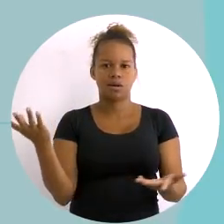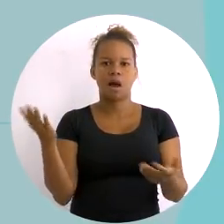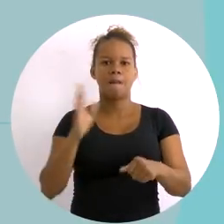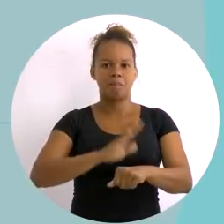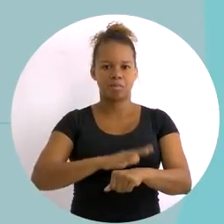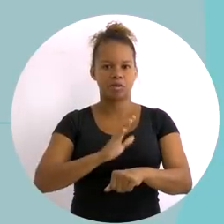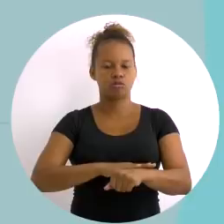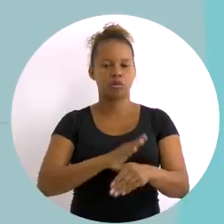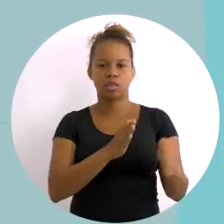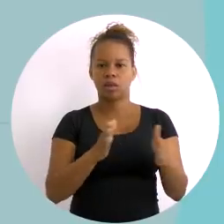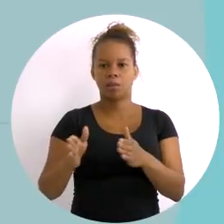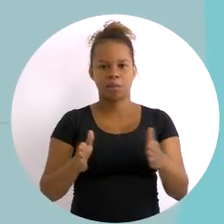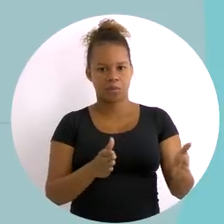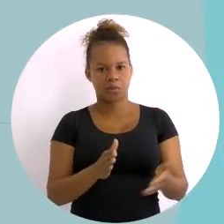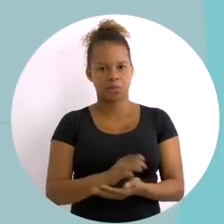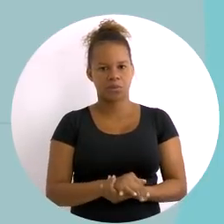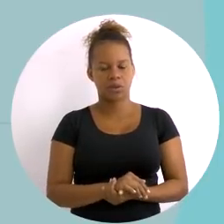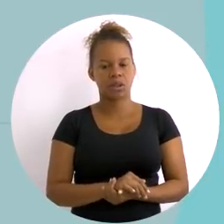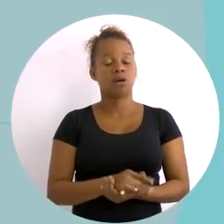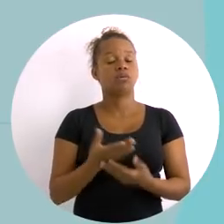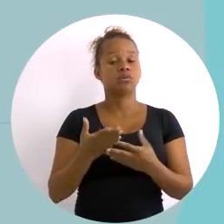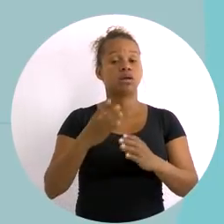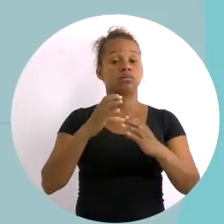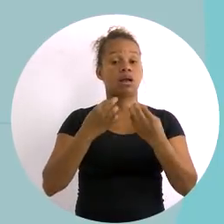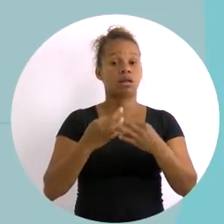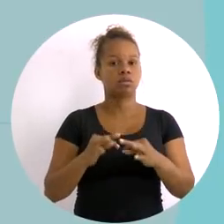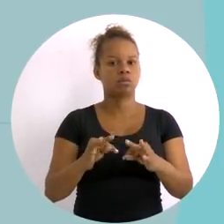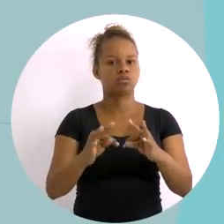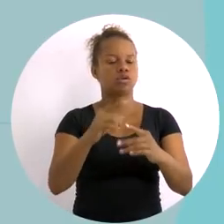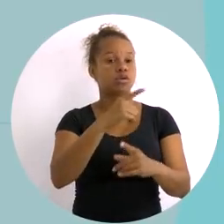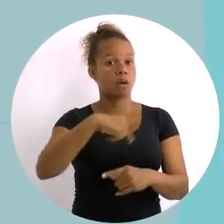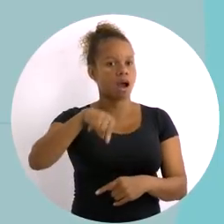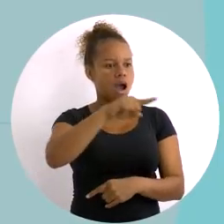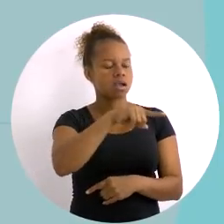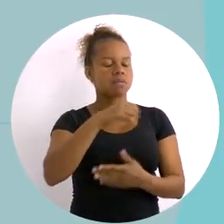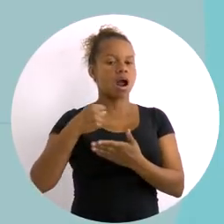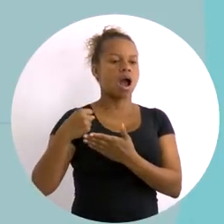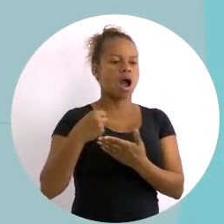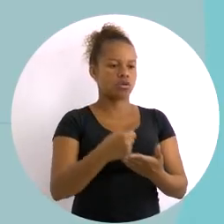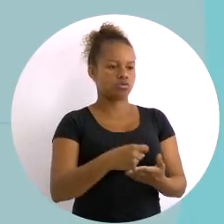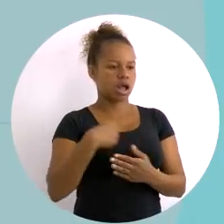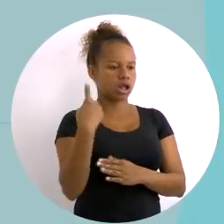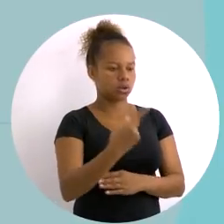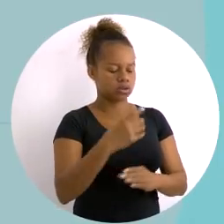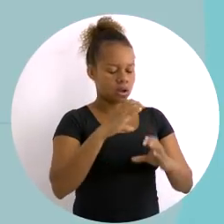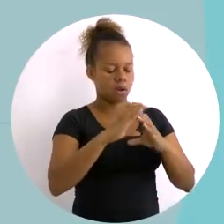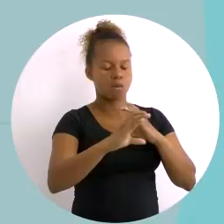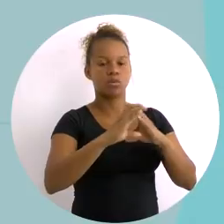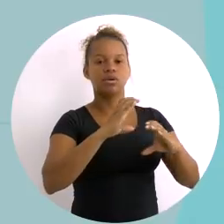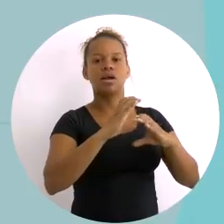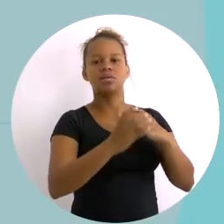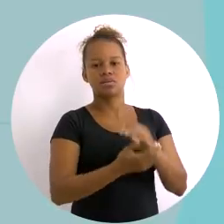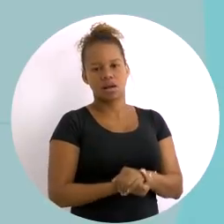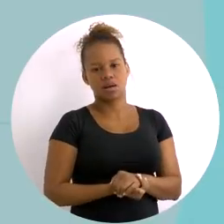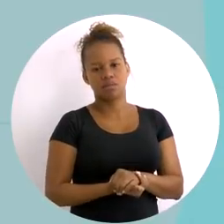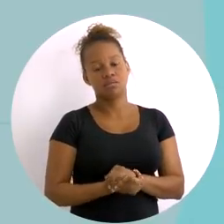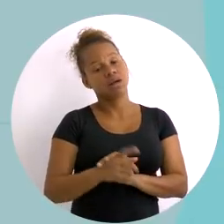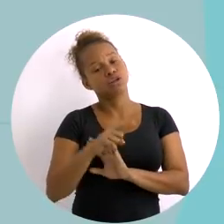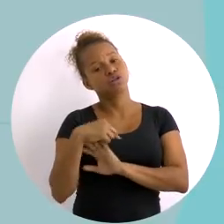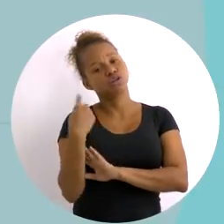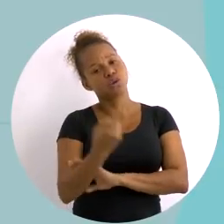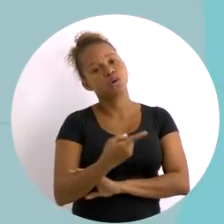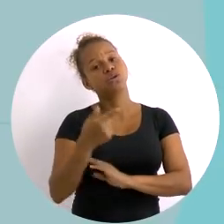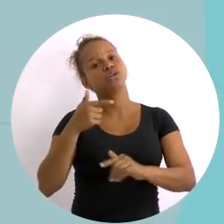ao mesmo tempo. Os meios eletrônicos, eles estão aí para ajudar a nossa comunicação. Agora,